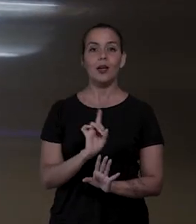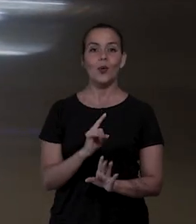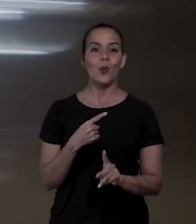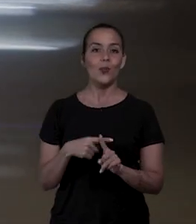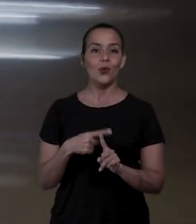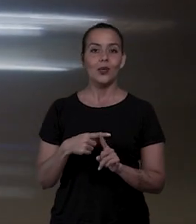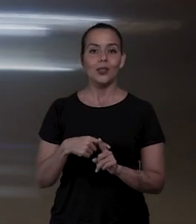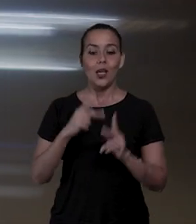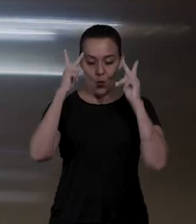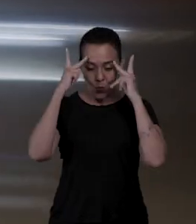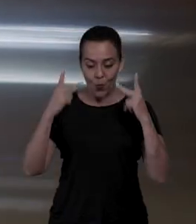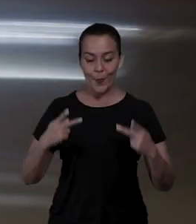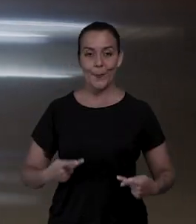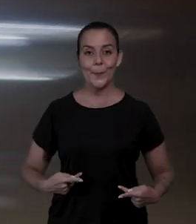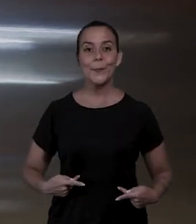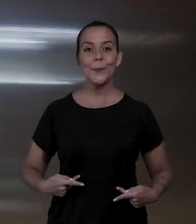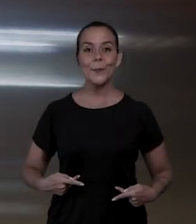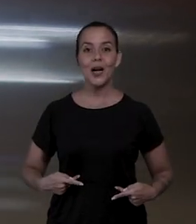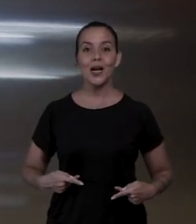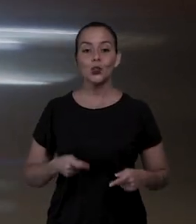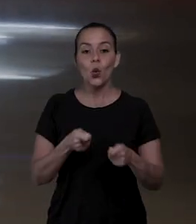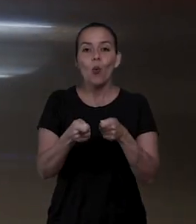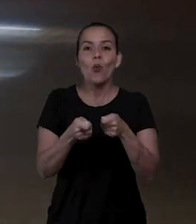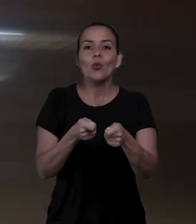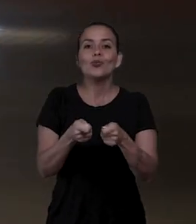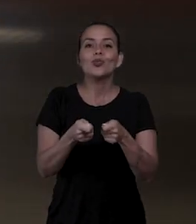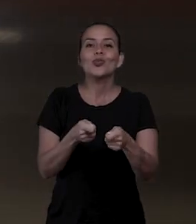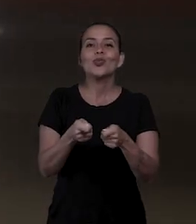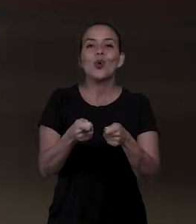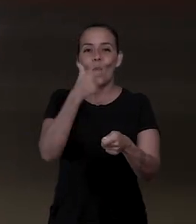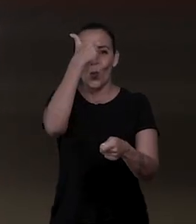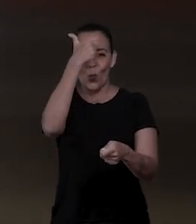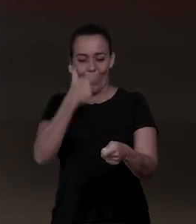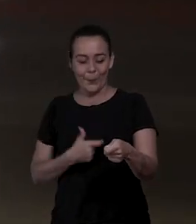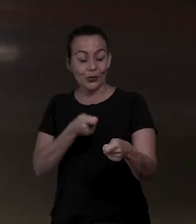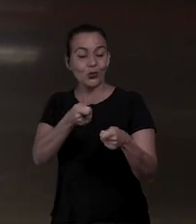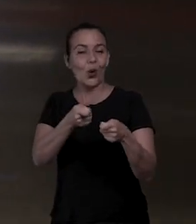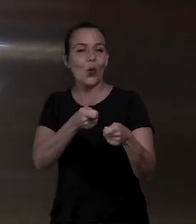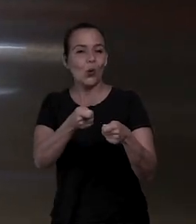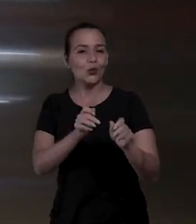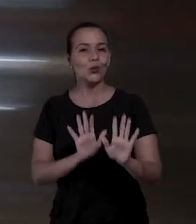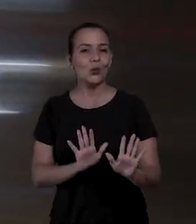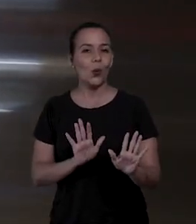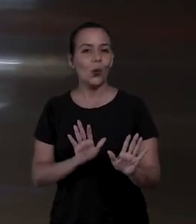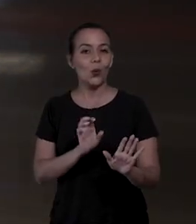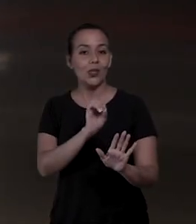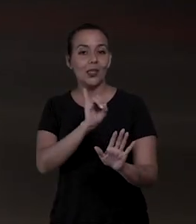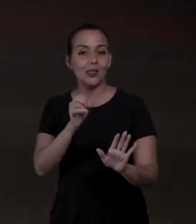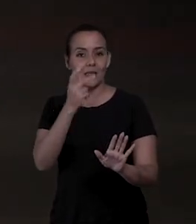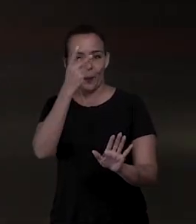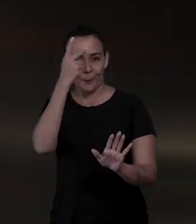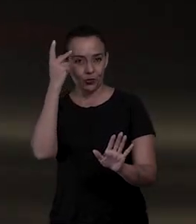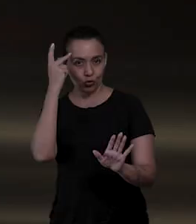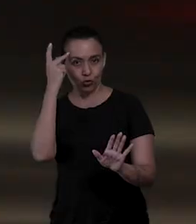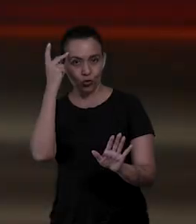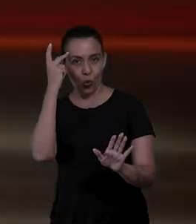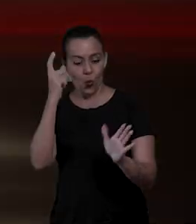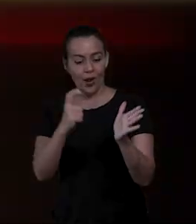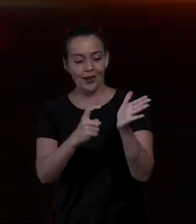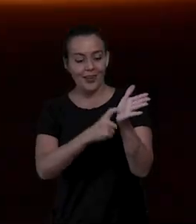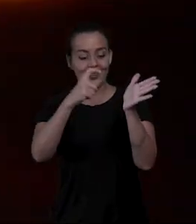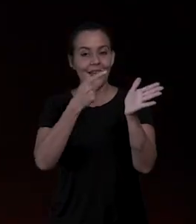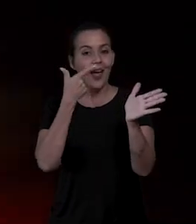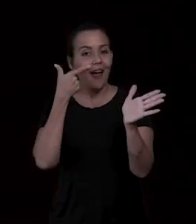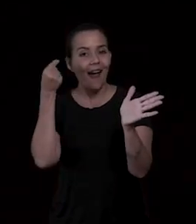IA, infelizmente, ela é assim mesmo. E a culpa não é da IA. Ela faz o que o humano disse para